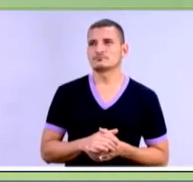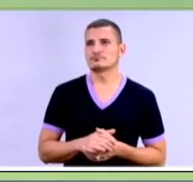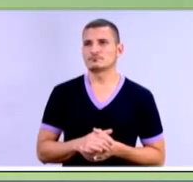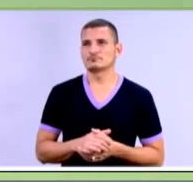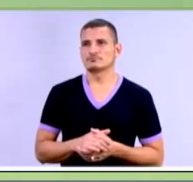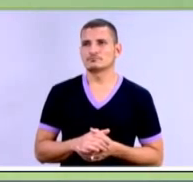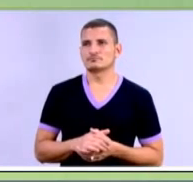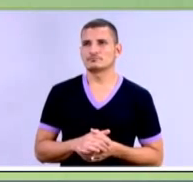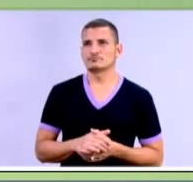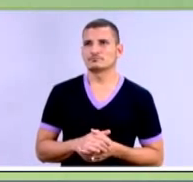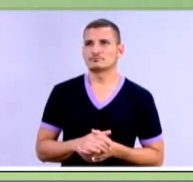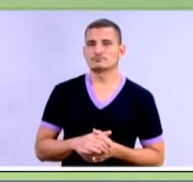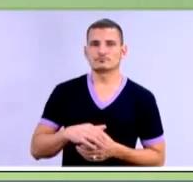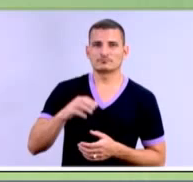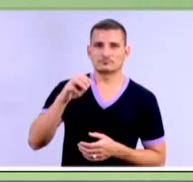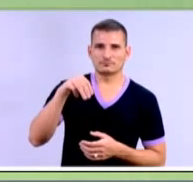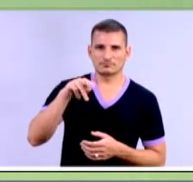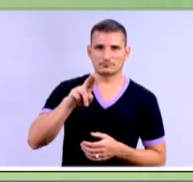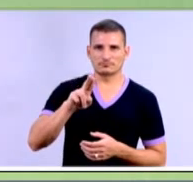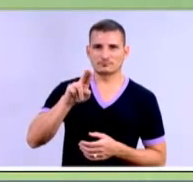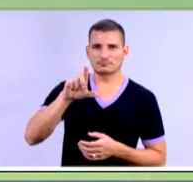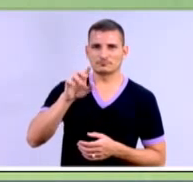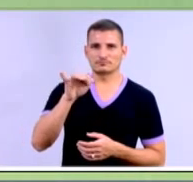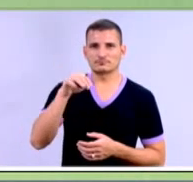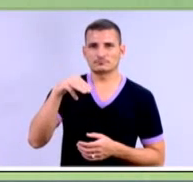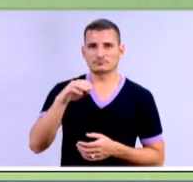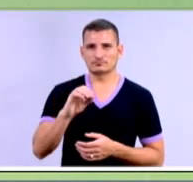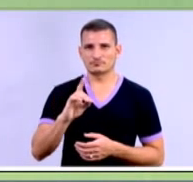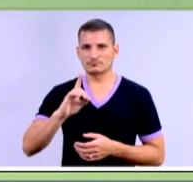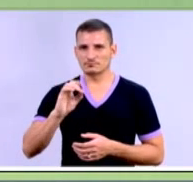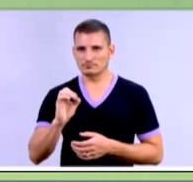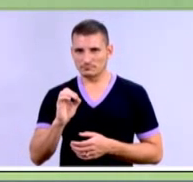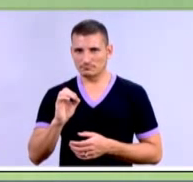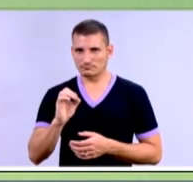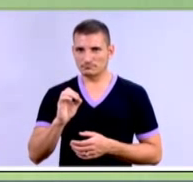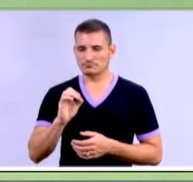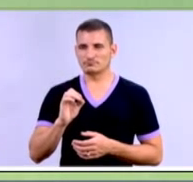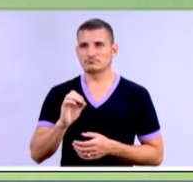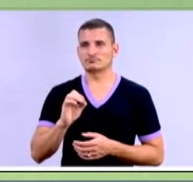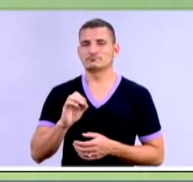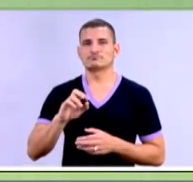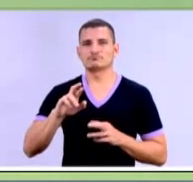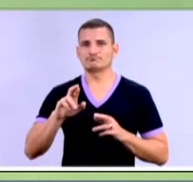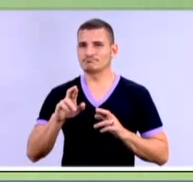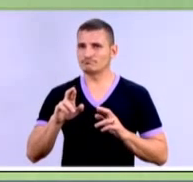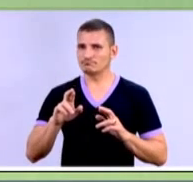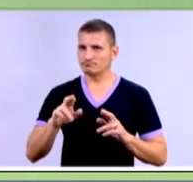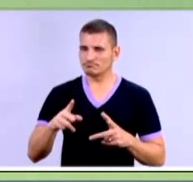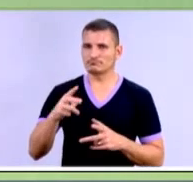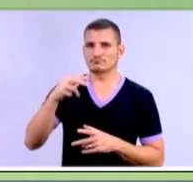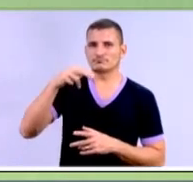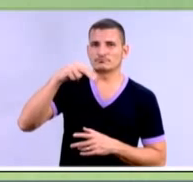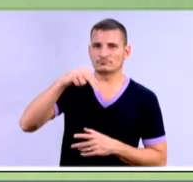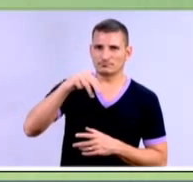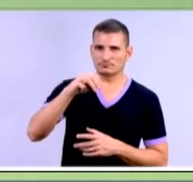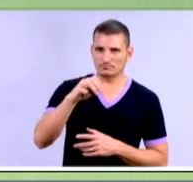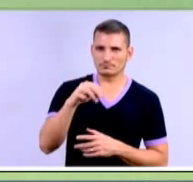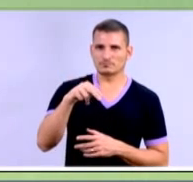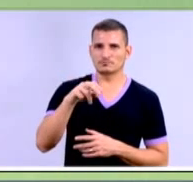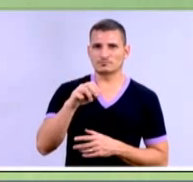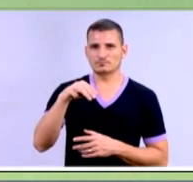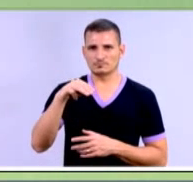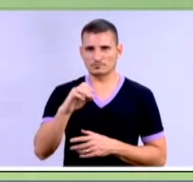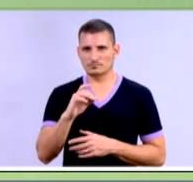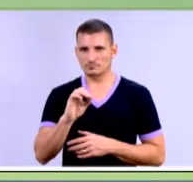Então, a fibra ótica multimodo, ela se diferencia da fibra ótica monomodo porque ela usa uma fonte luminosa